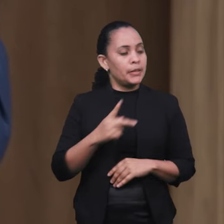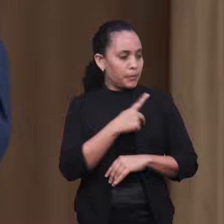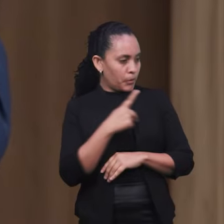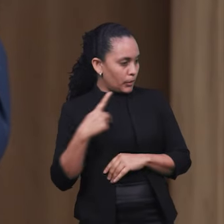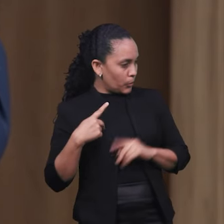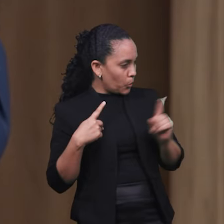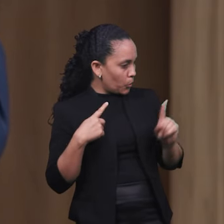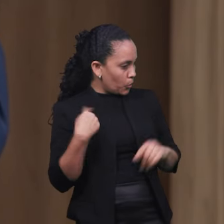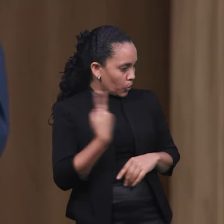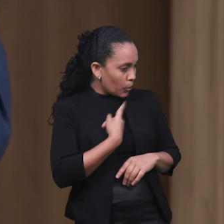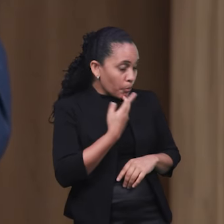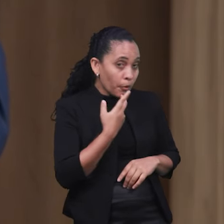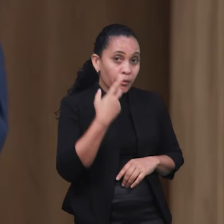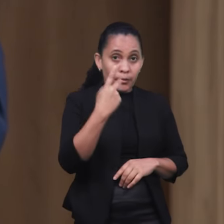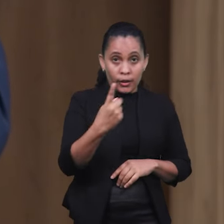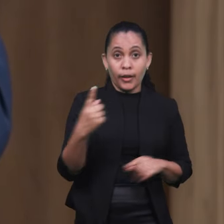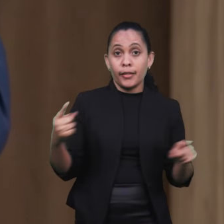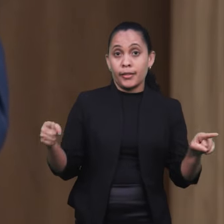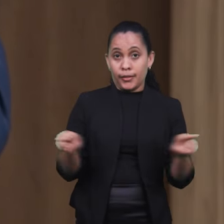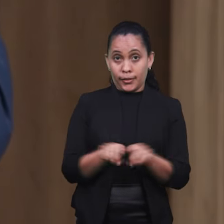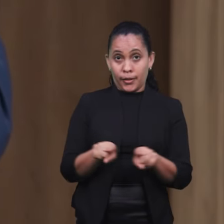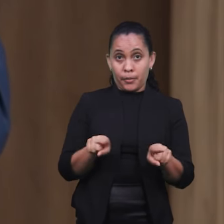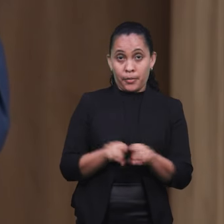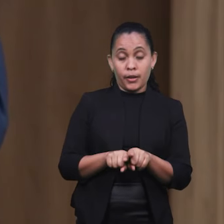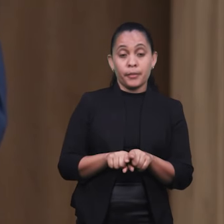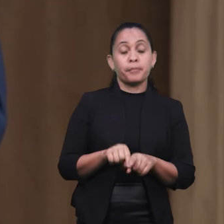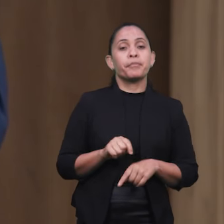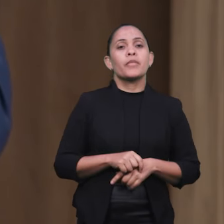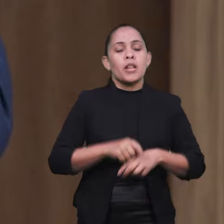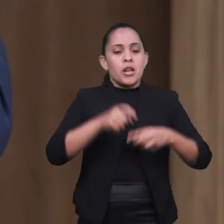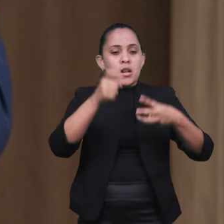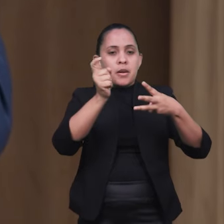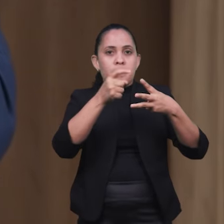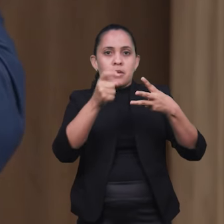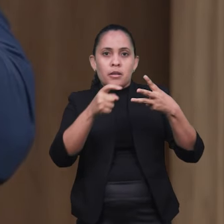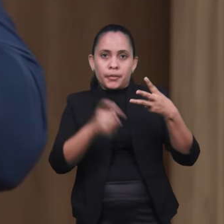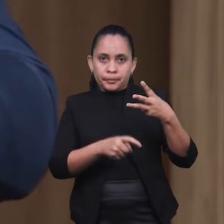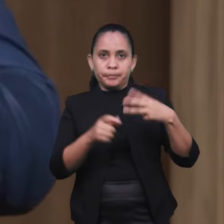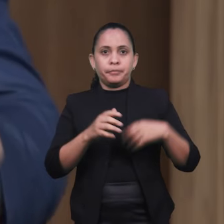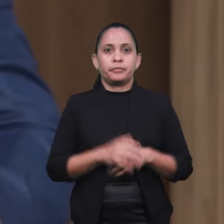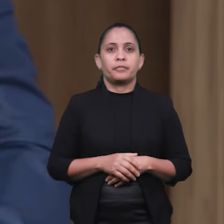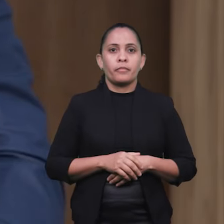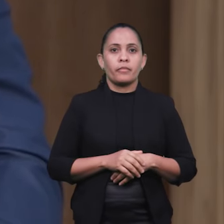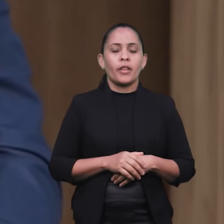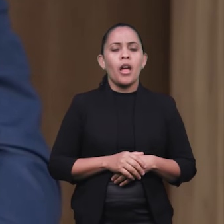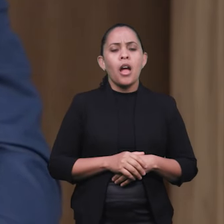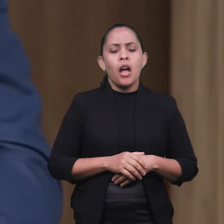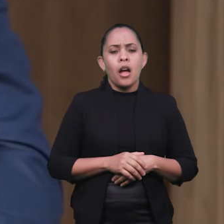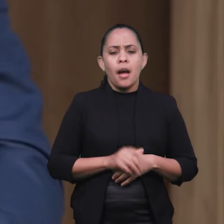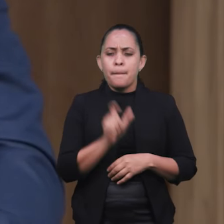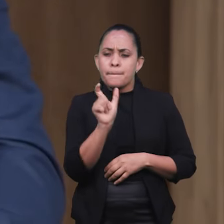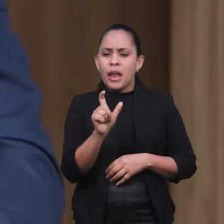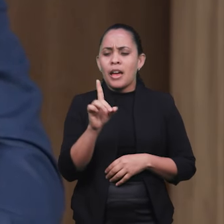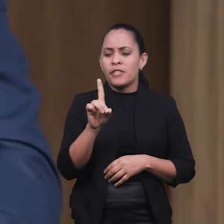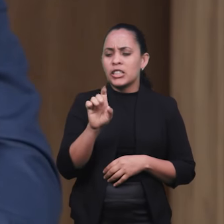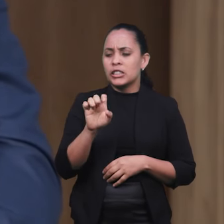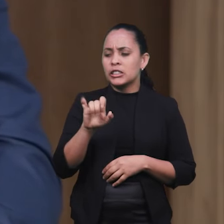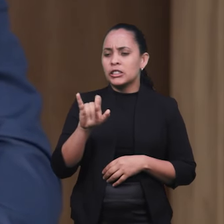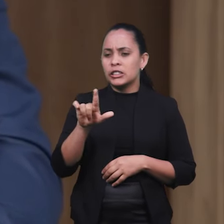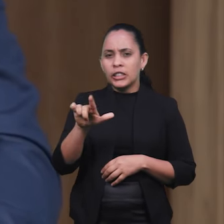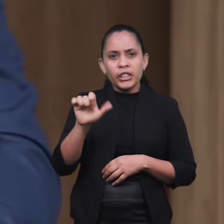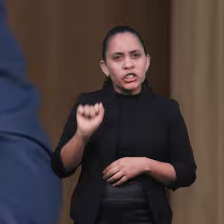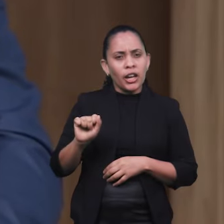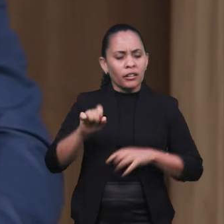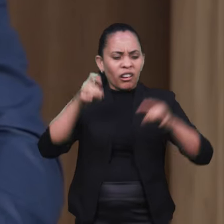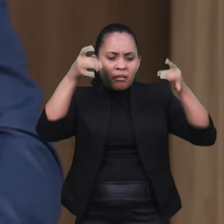nós vamos aqui, como fizemos na recusa, na escolha, pontuar. Então, a palavra deixar significou para